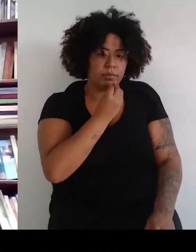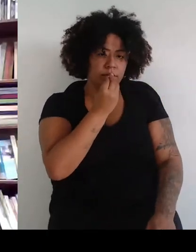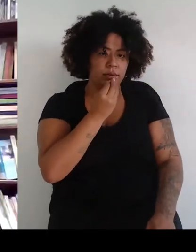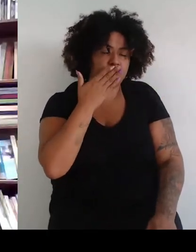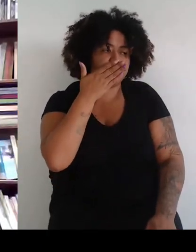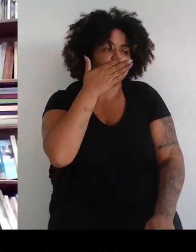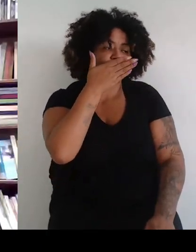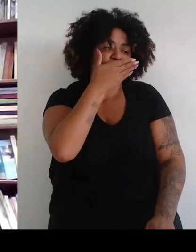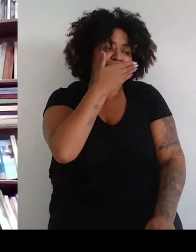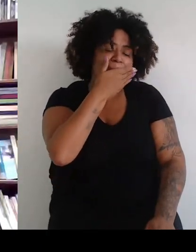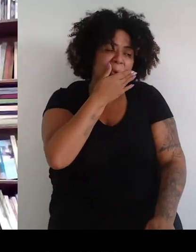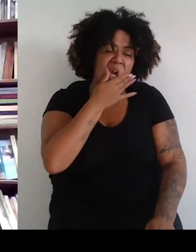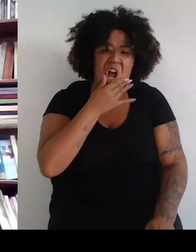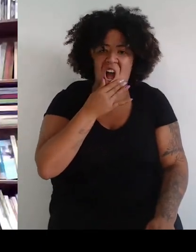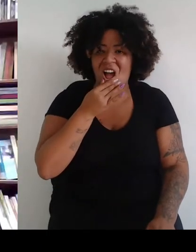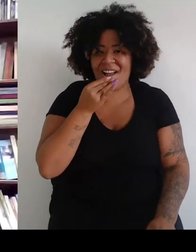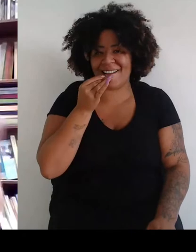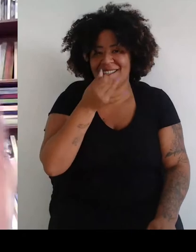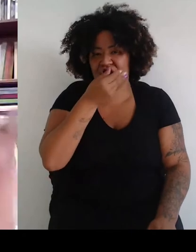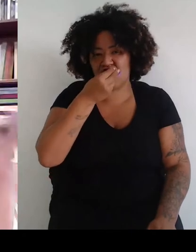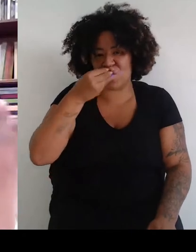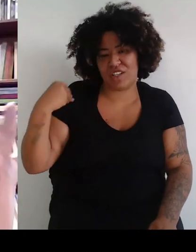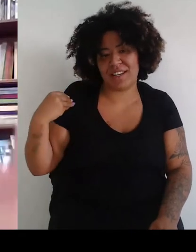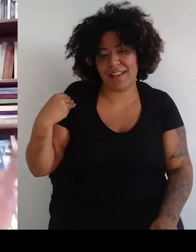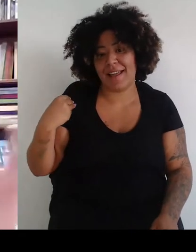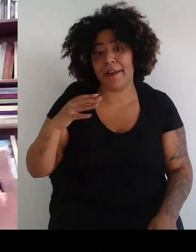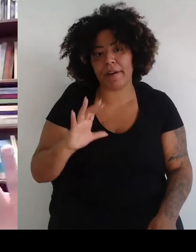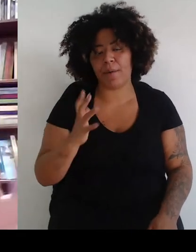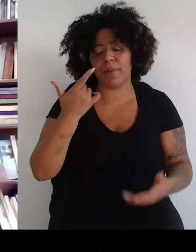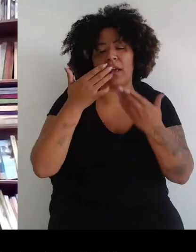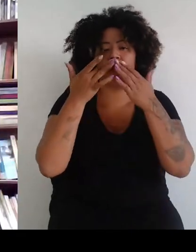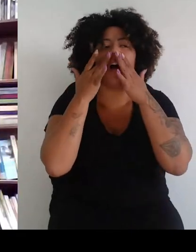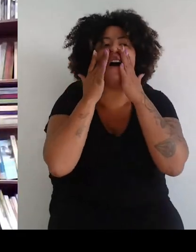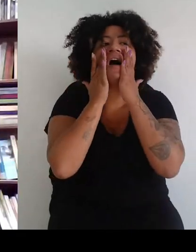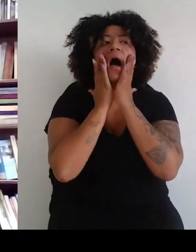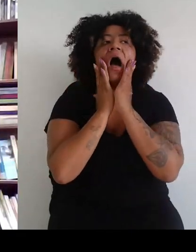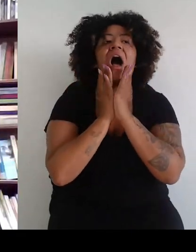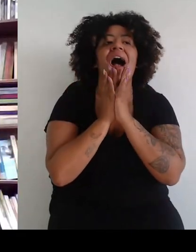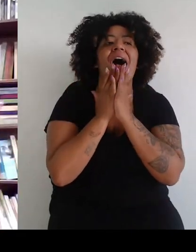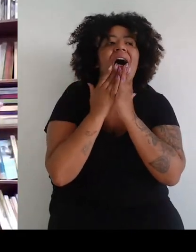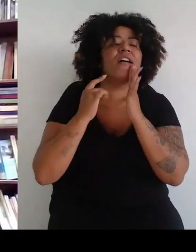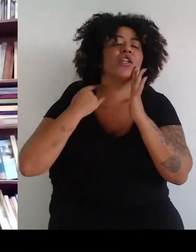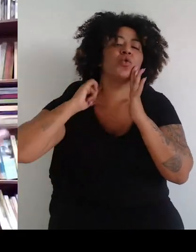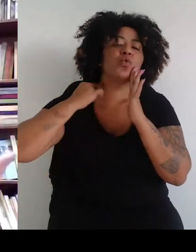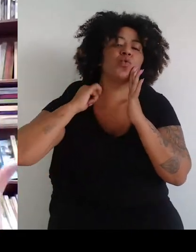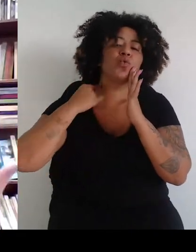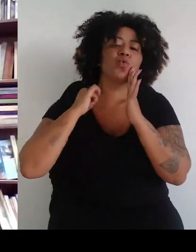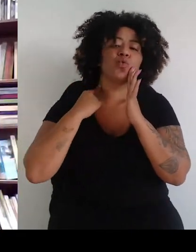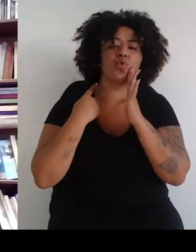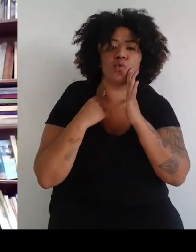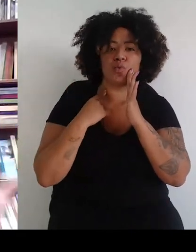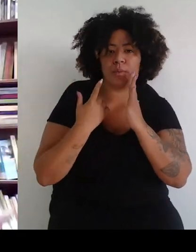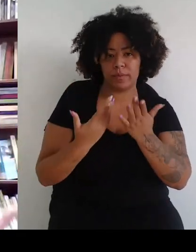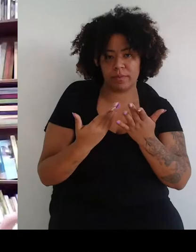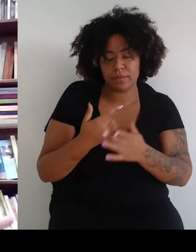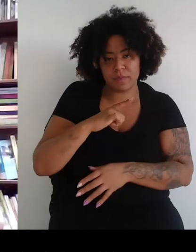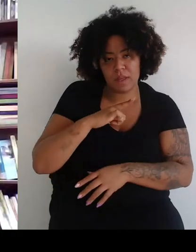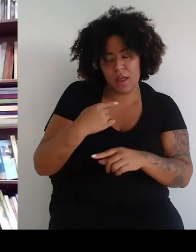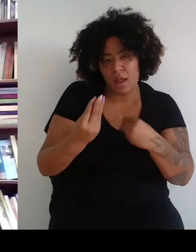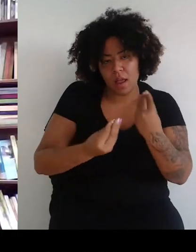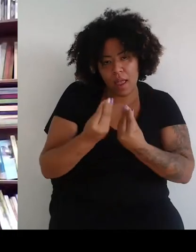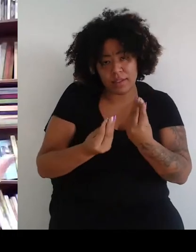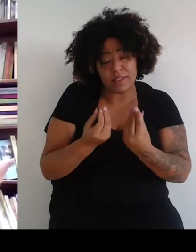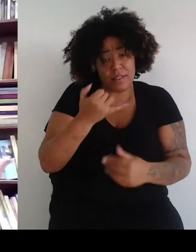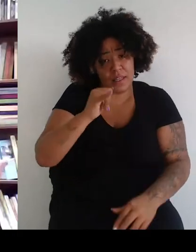então você cria uma mancha no rosto quer seja algo consciente ou não